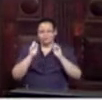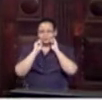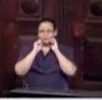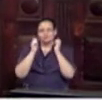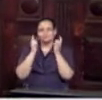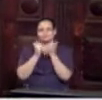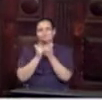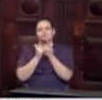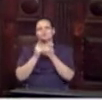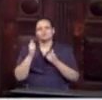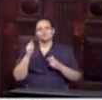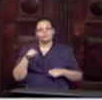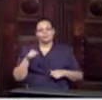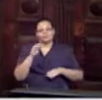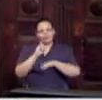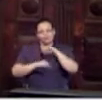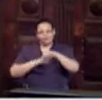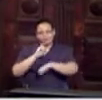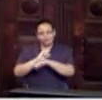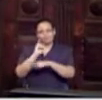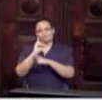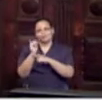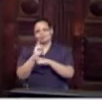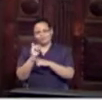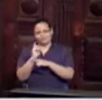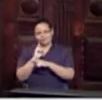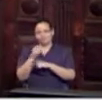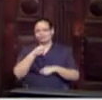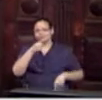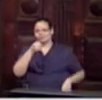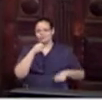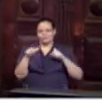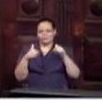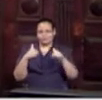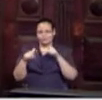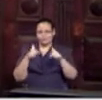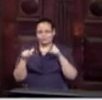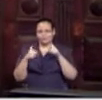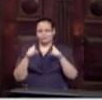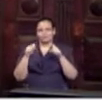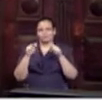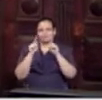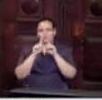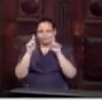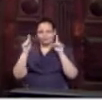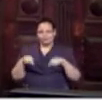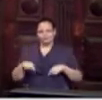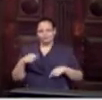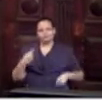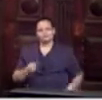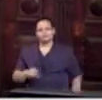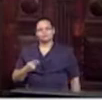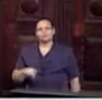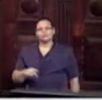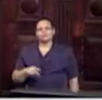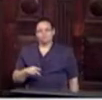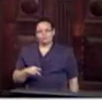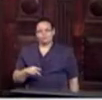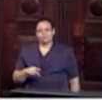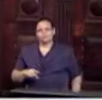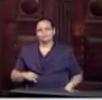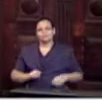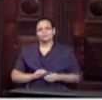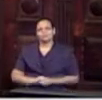Alerj, nos seguem pelas redes sociais, imprensa, trabalhadores desta casa, trabalhadores e